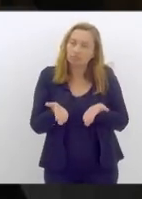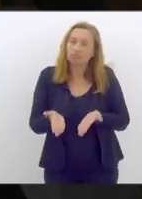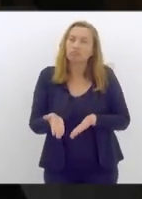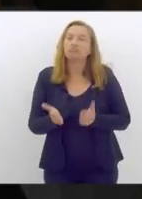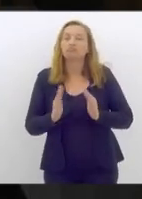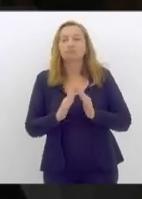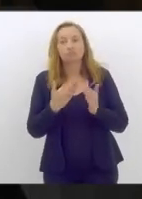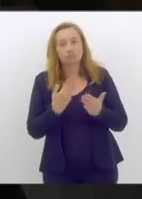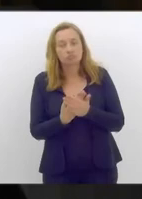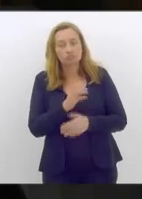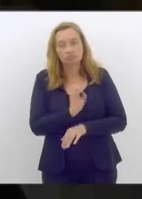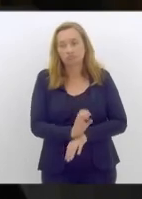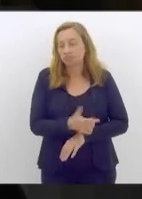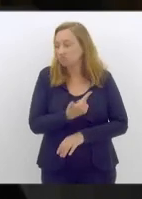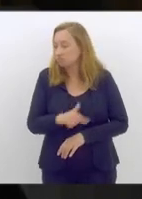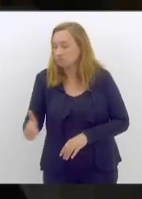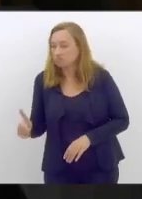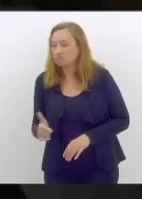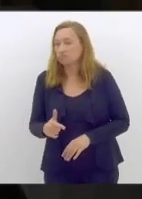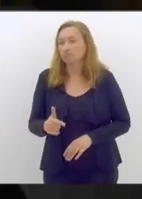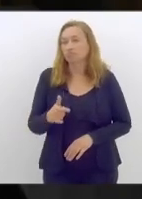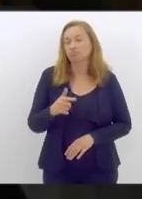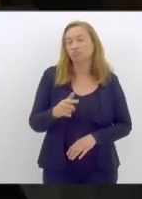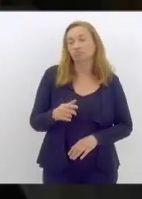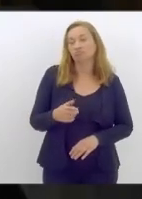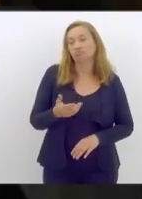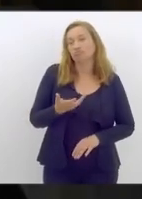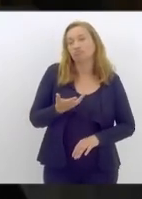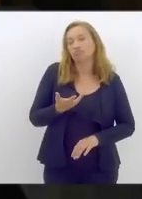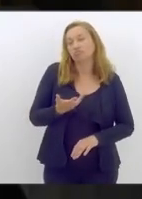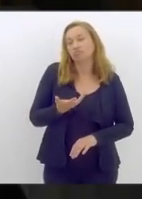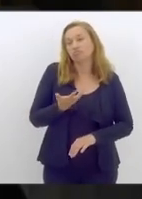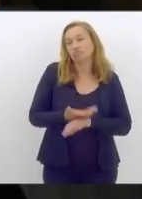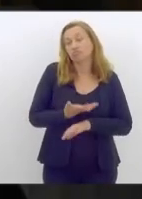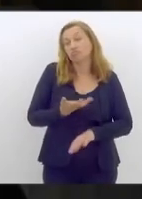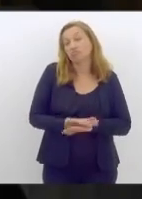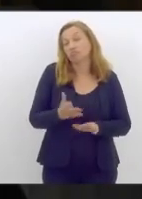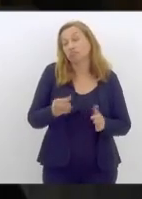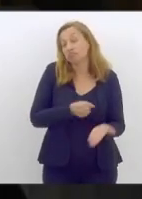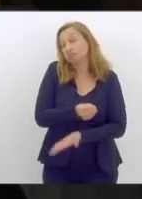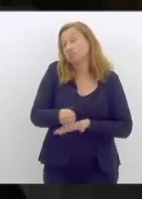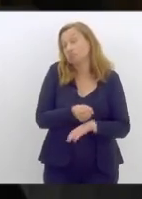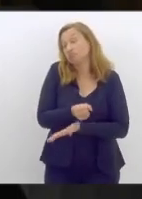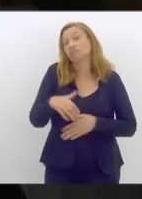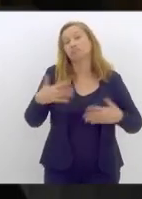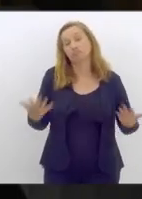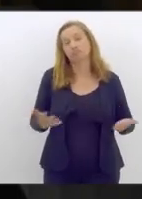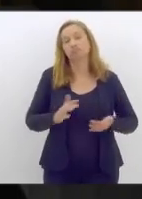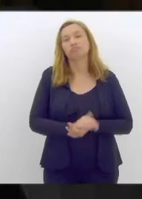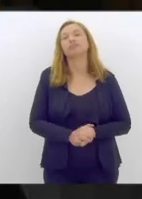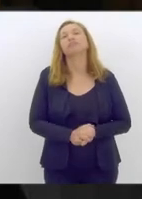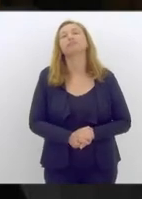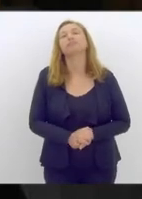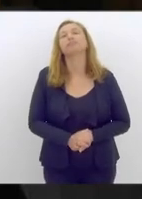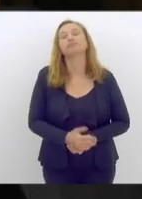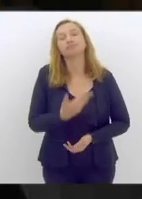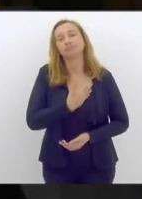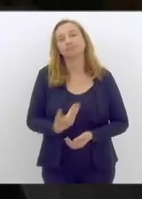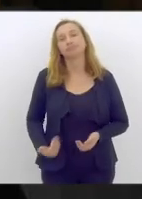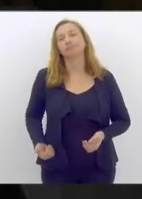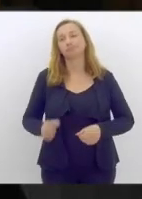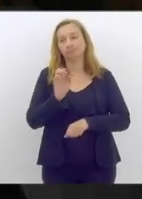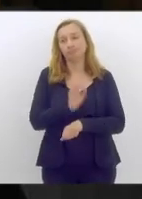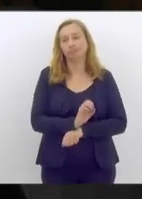a rede estadual e não tem aula de disciplinas básicas mas que isso o governo do estado